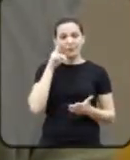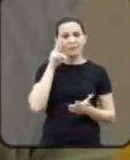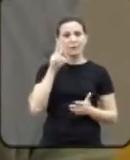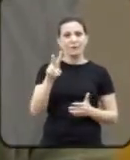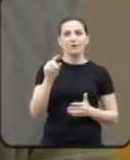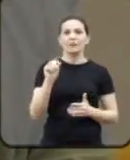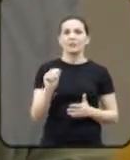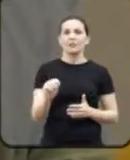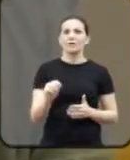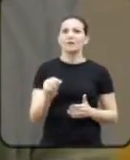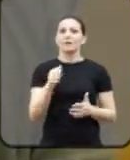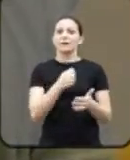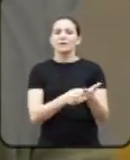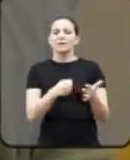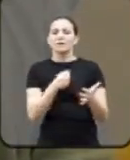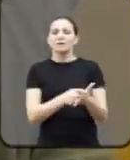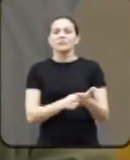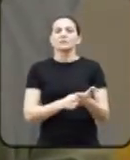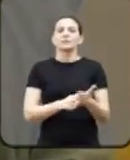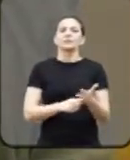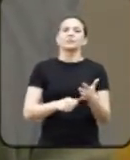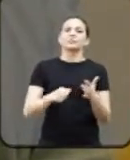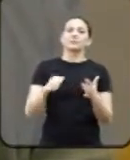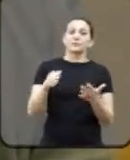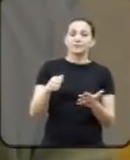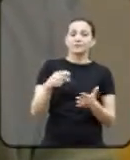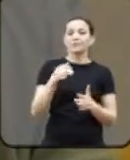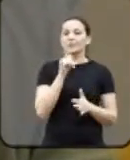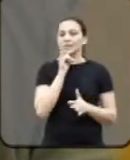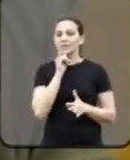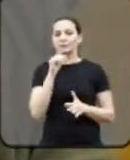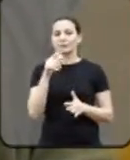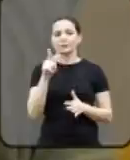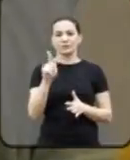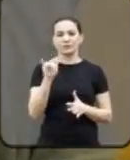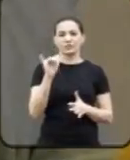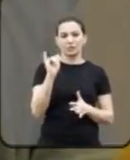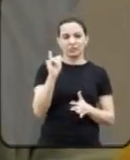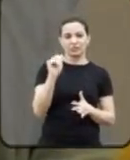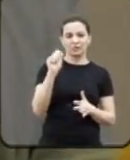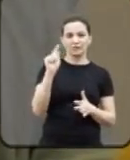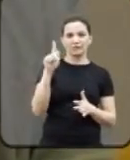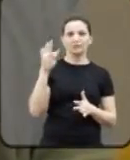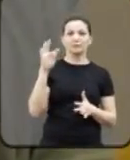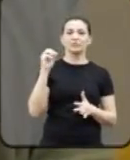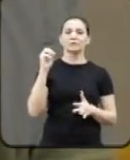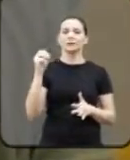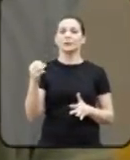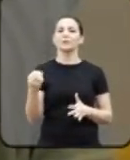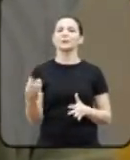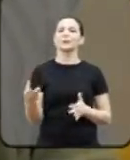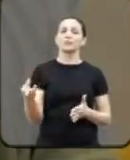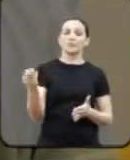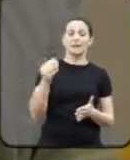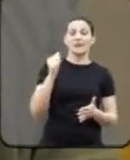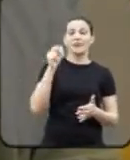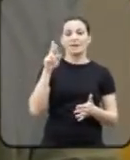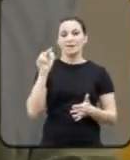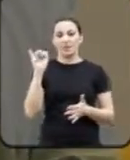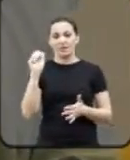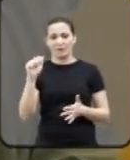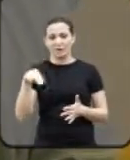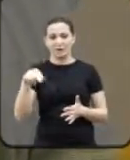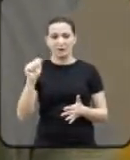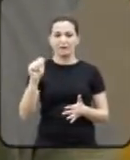também, né? A gente vê que nós somos estamos cobrados, né, do Gigantão aqui em Araraquara, do Gigantão, nós somos